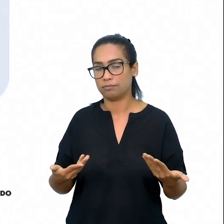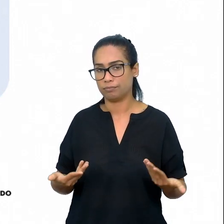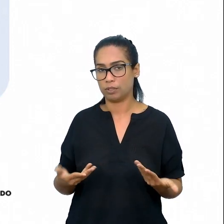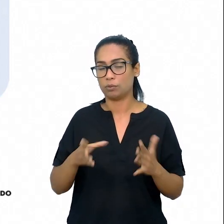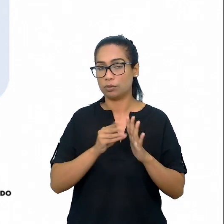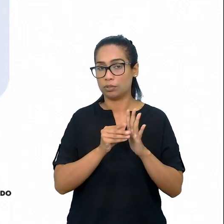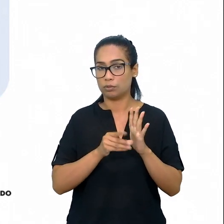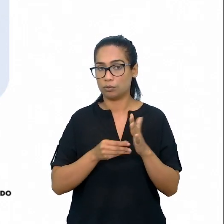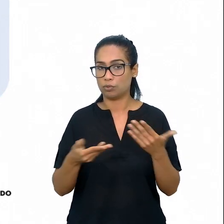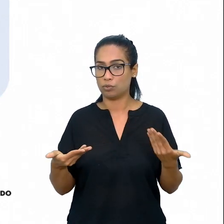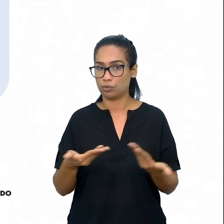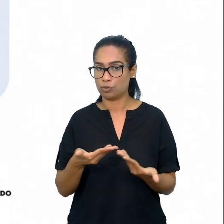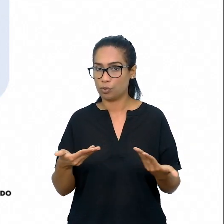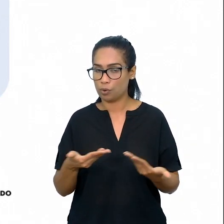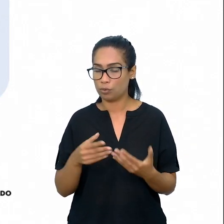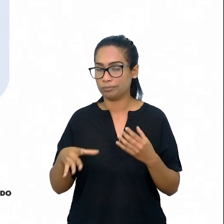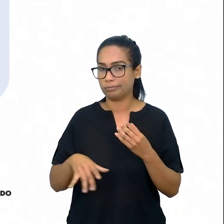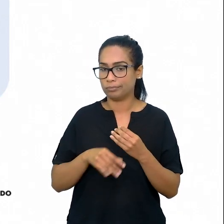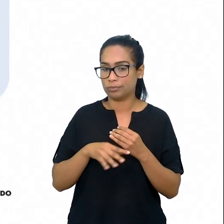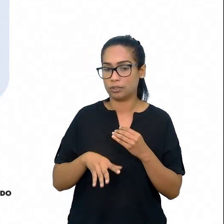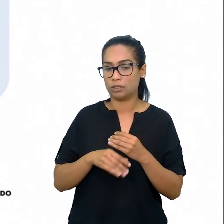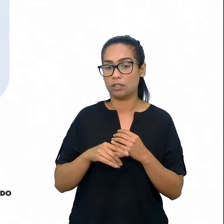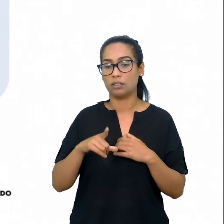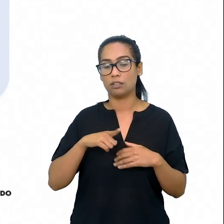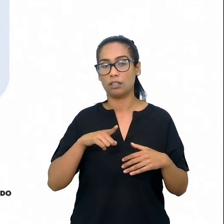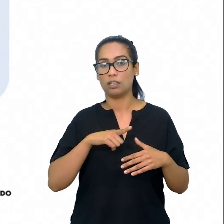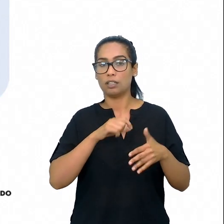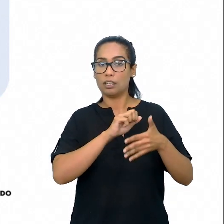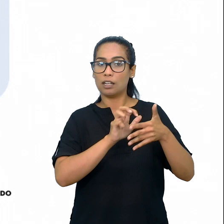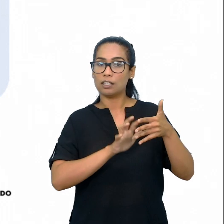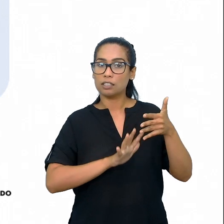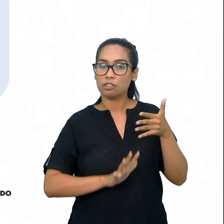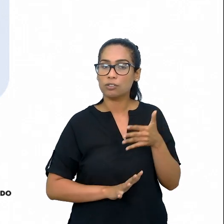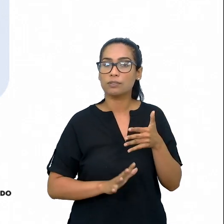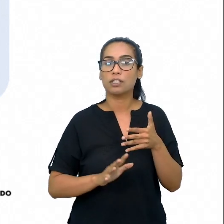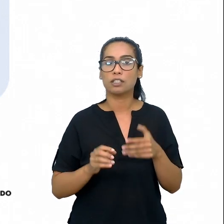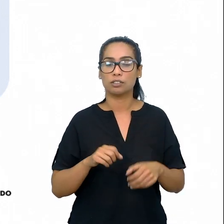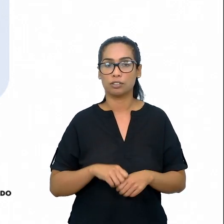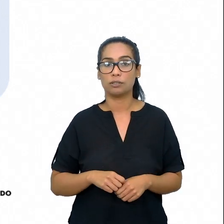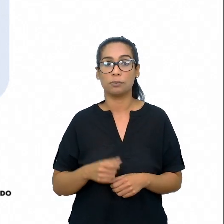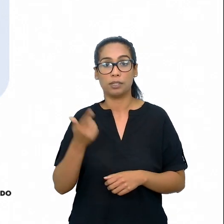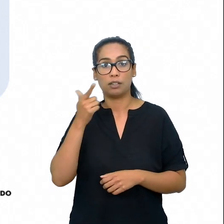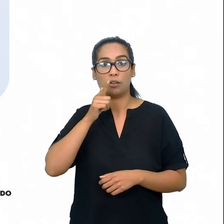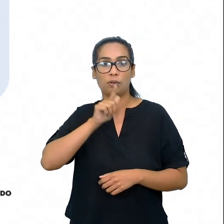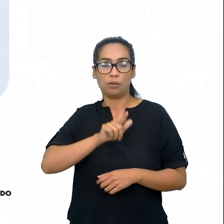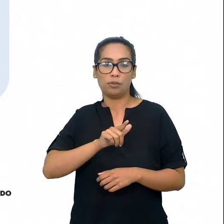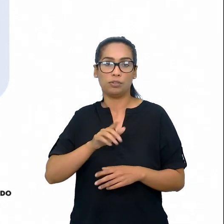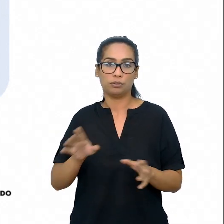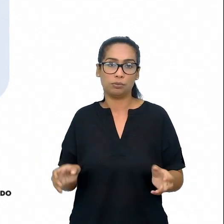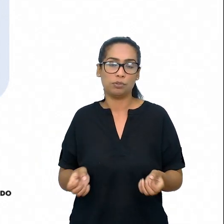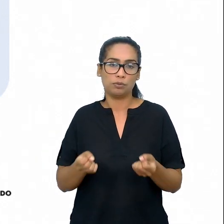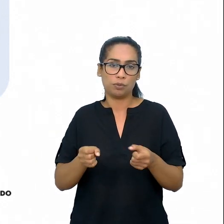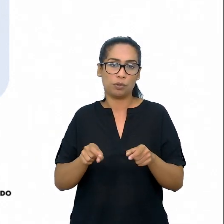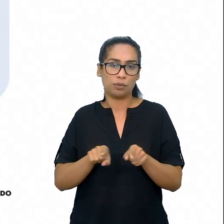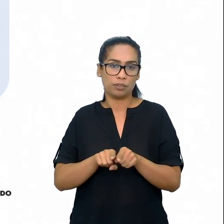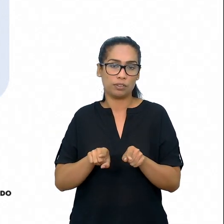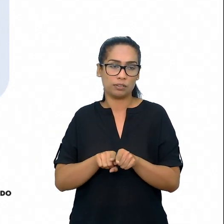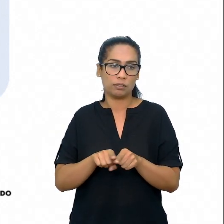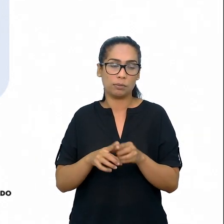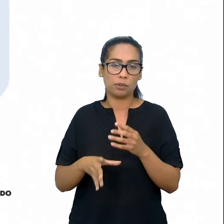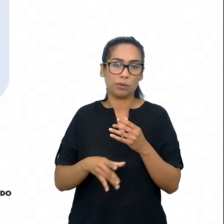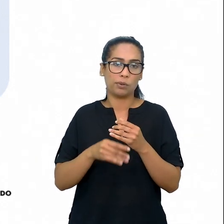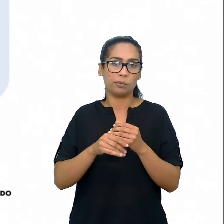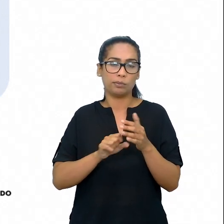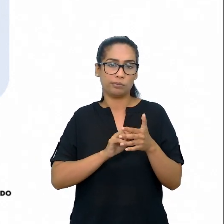nós deixaremos as sugestões de atividades para os desdobramentos da TPC nas escolas. Tudo bem? Então, agora eu